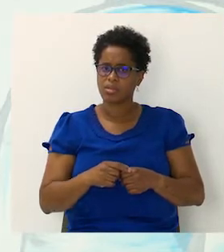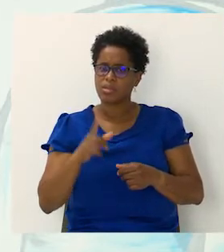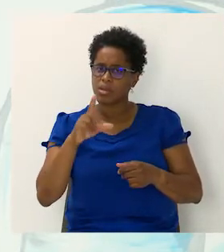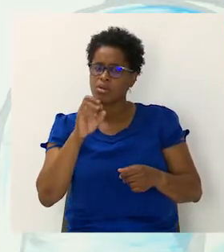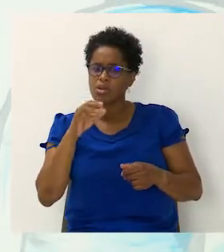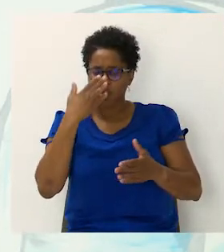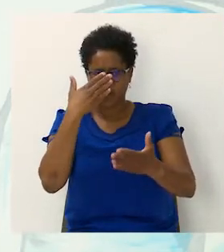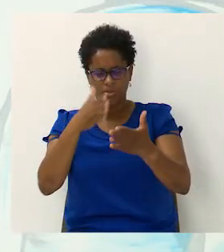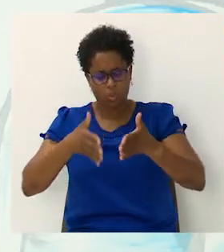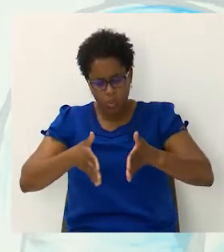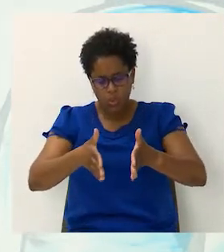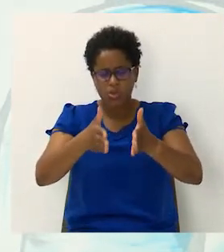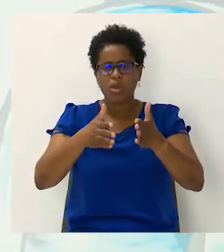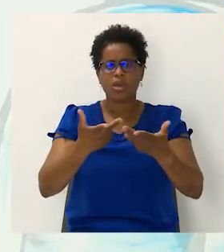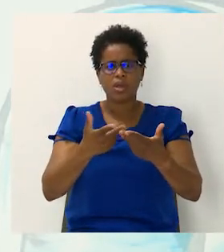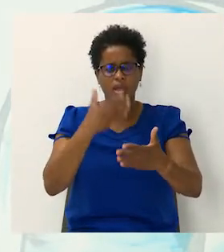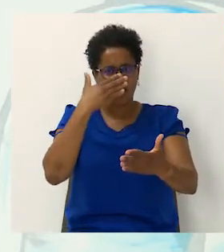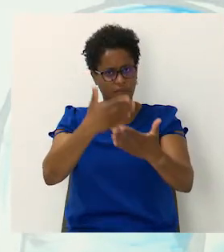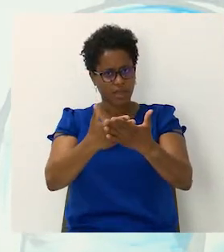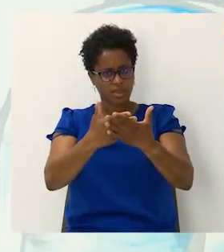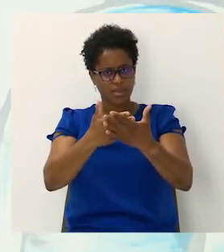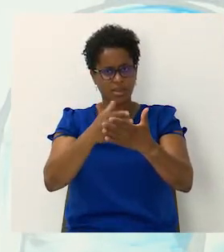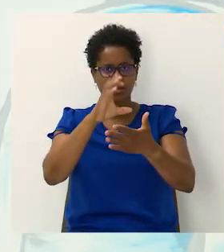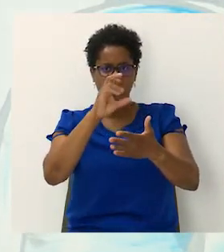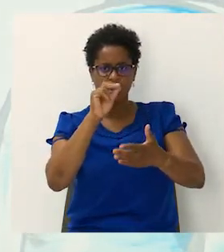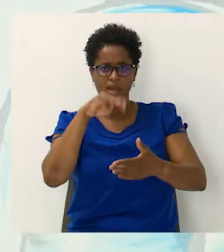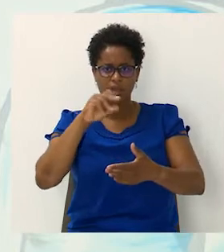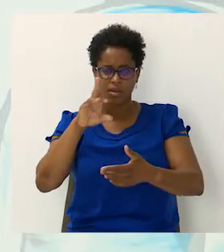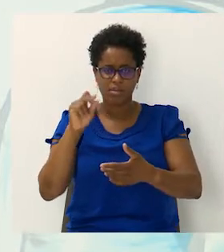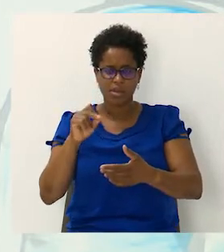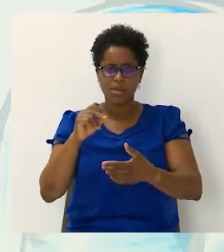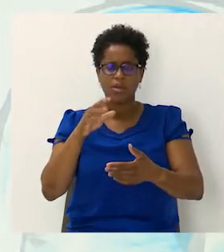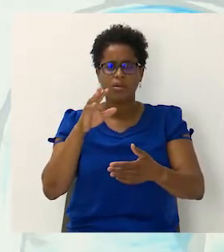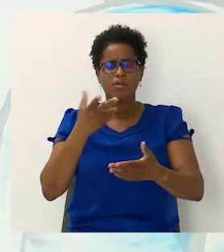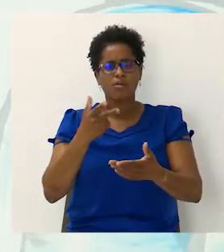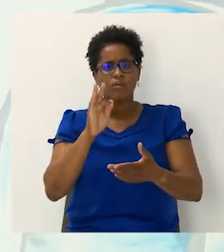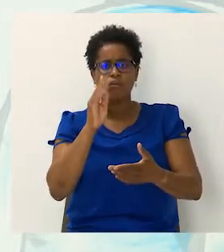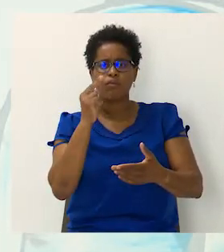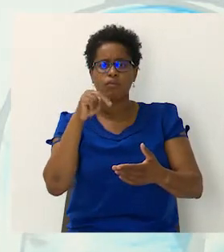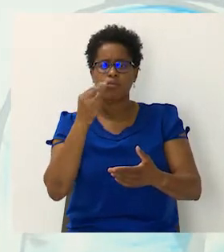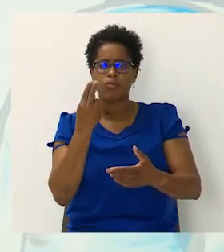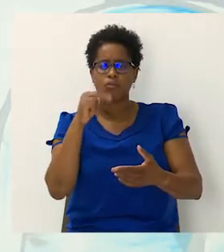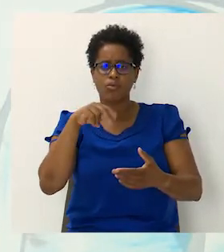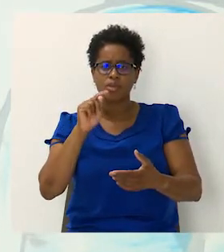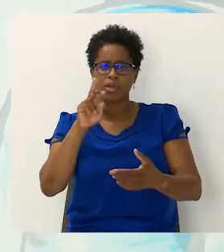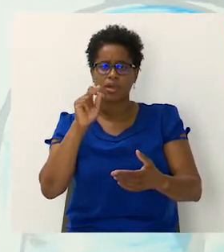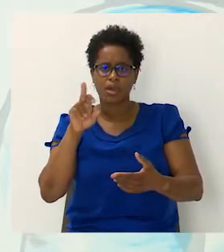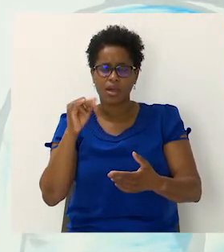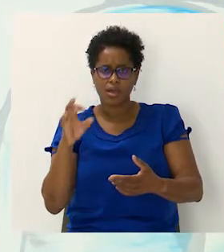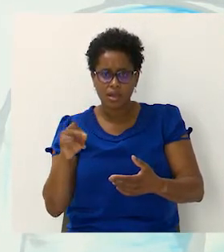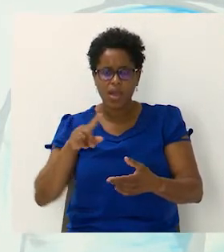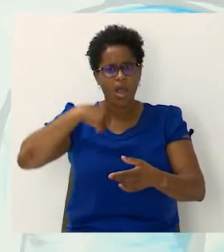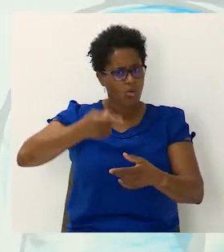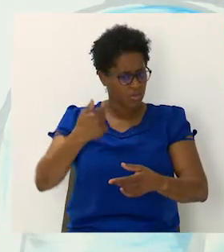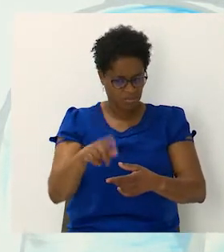à frente da câmara funerária, a outra não tem. Portanto,